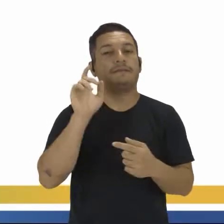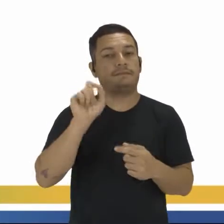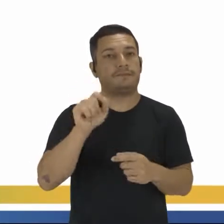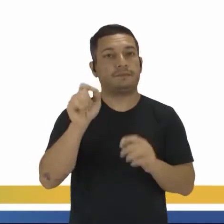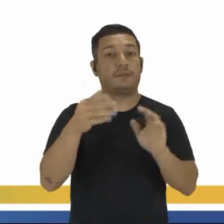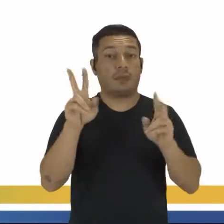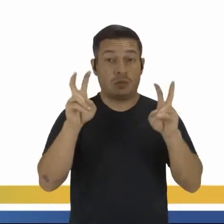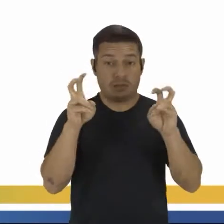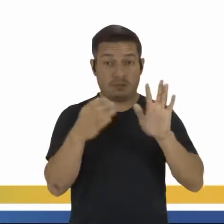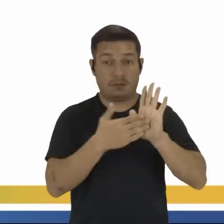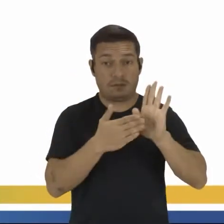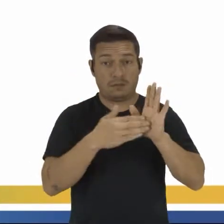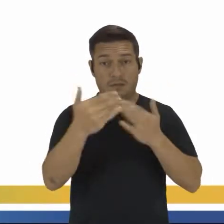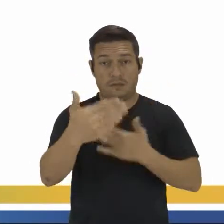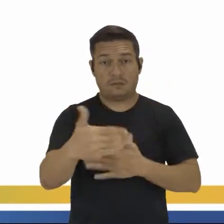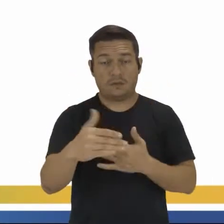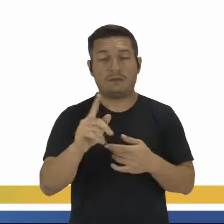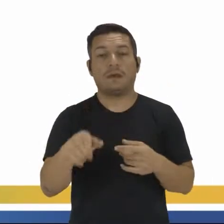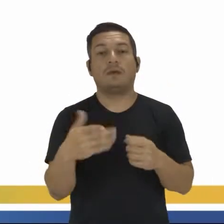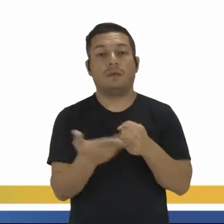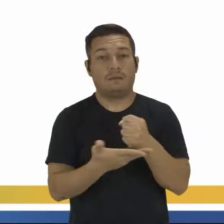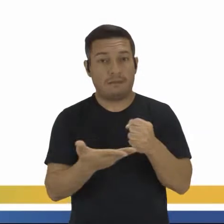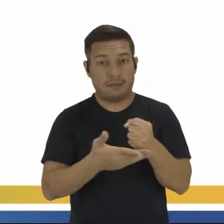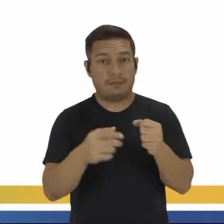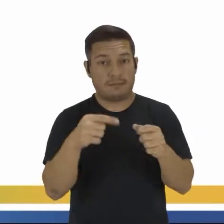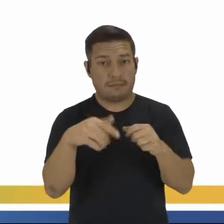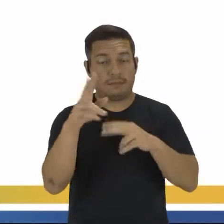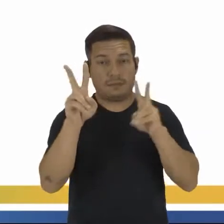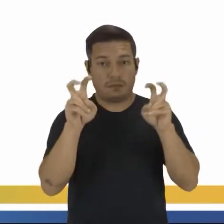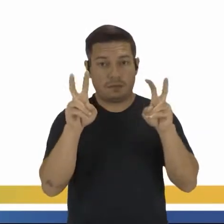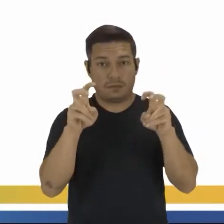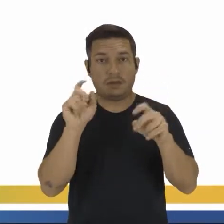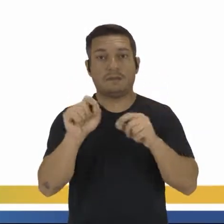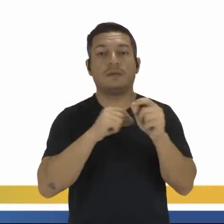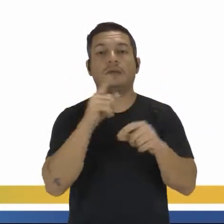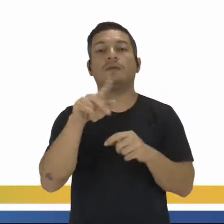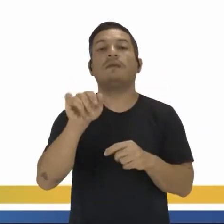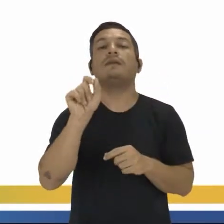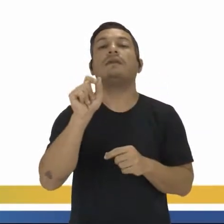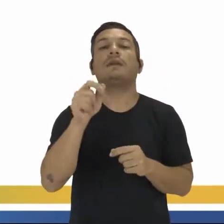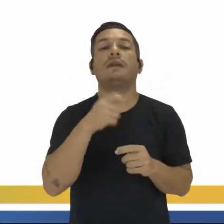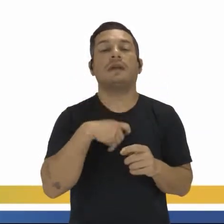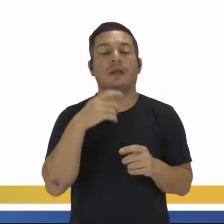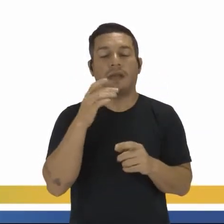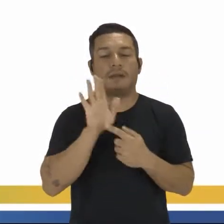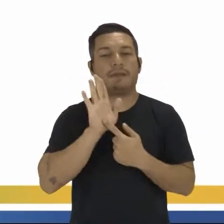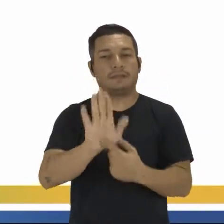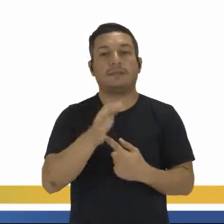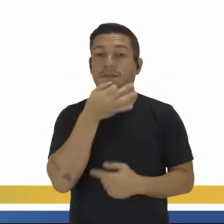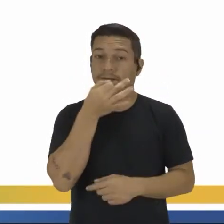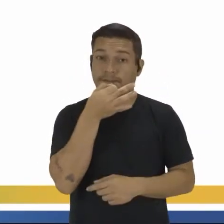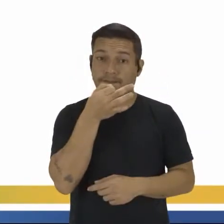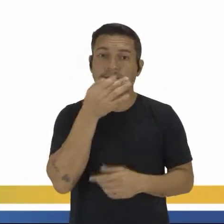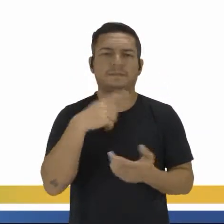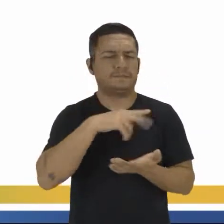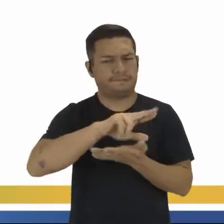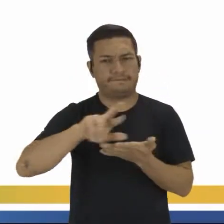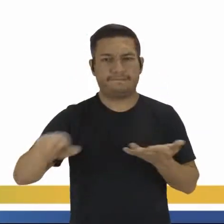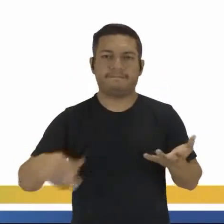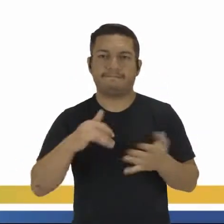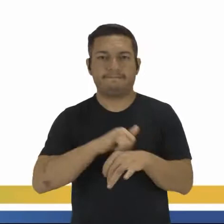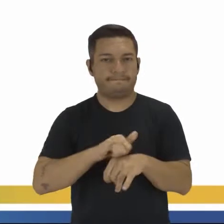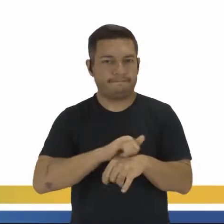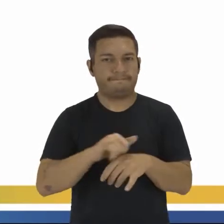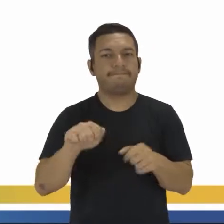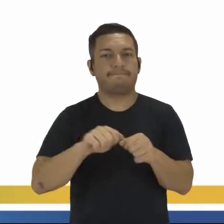será proposto na prova e a partir desse tema você defenderá então seu ponto de vista. Existem várias formas de fazer isso.